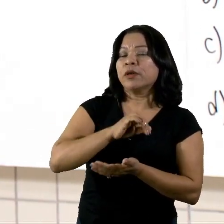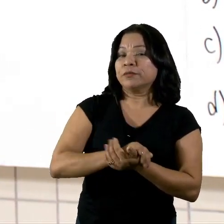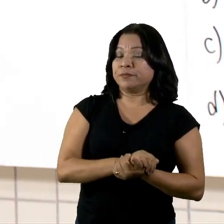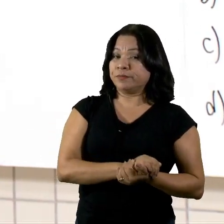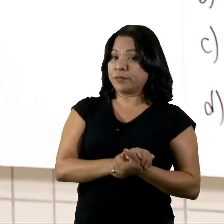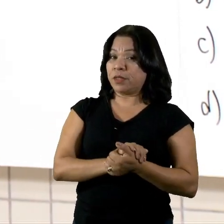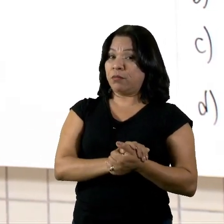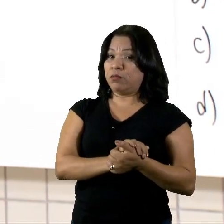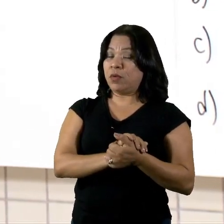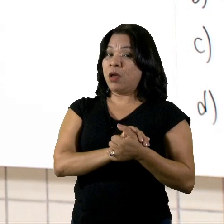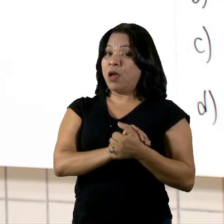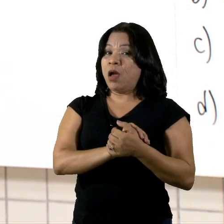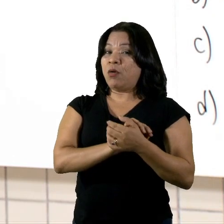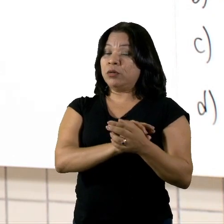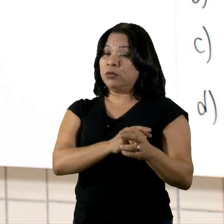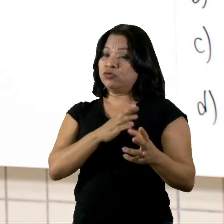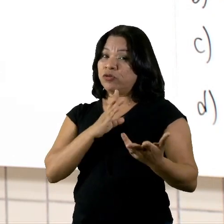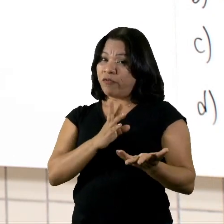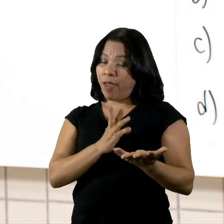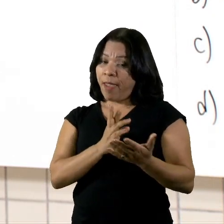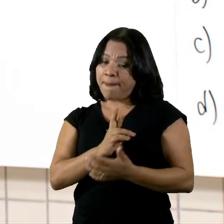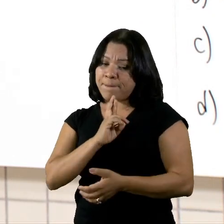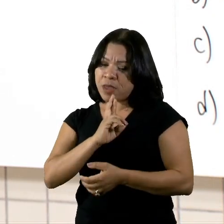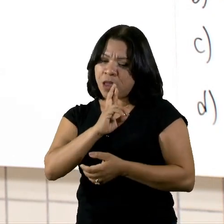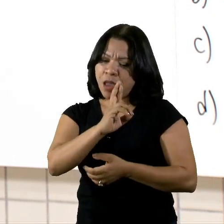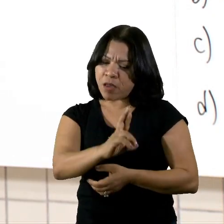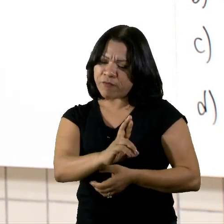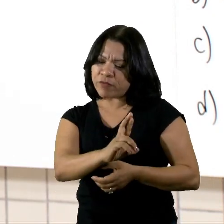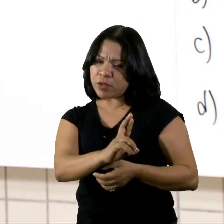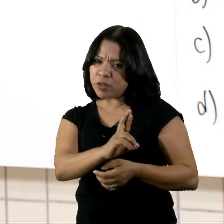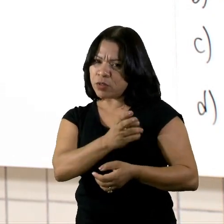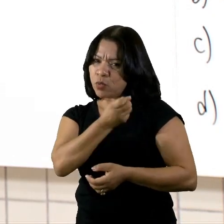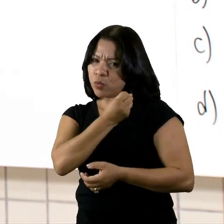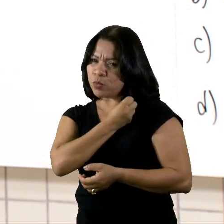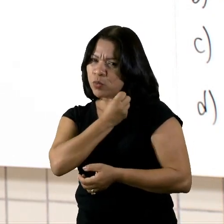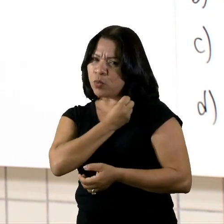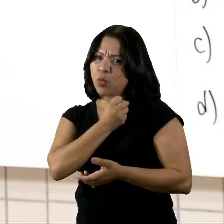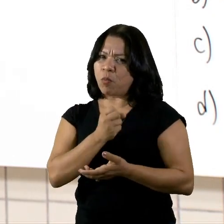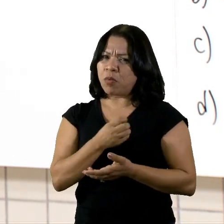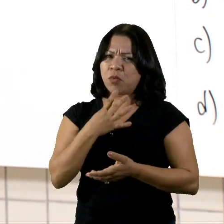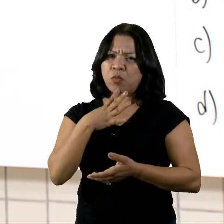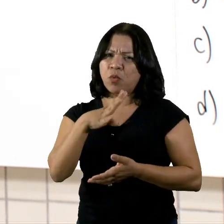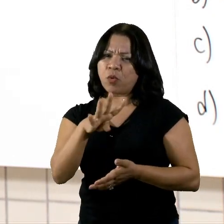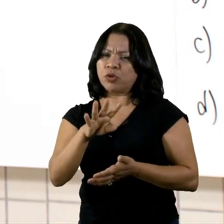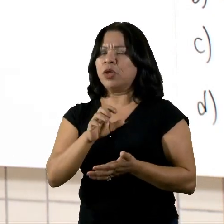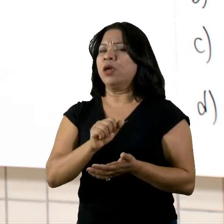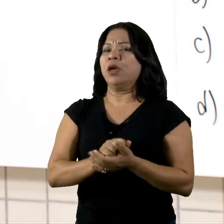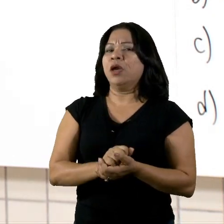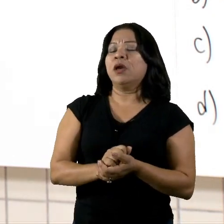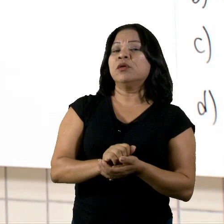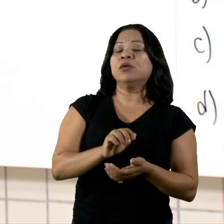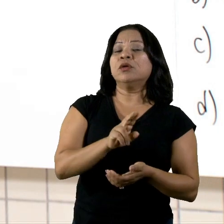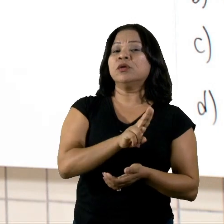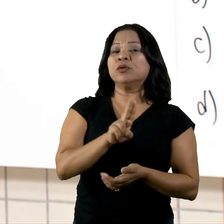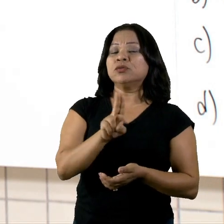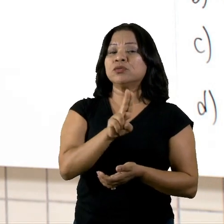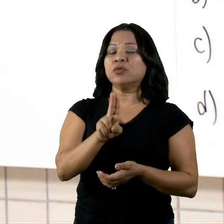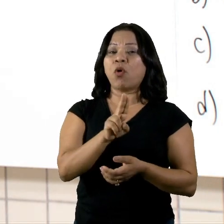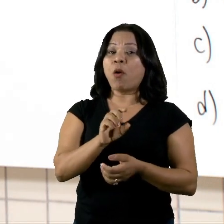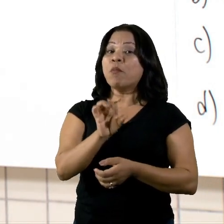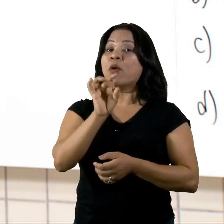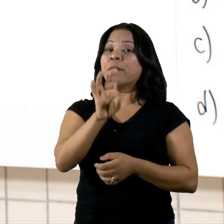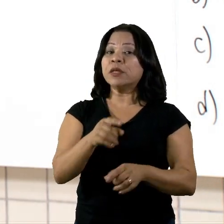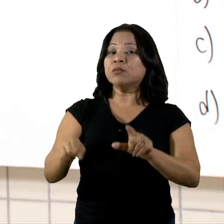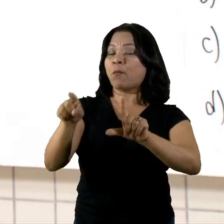número que eu desconheço o valor, eu vou dizer que ele é uma incógnita. Então, eu posso representar por uma letra,